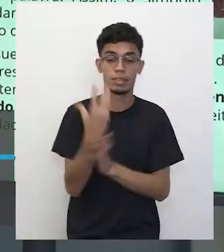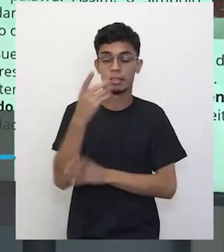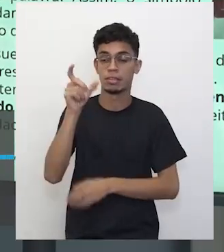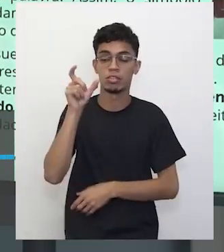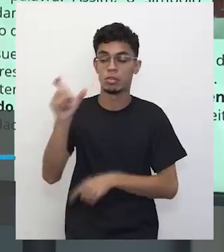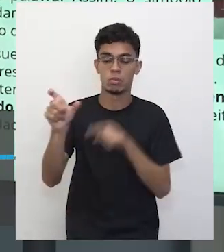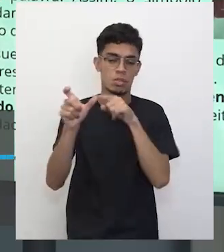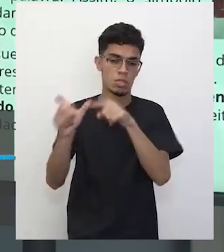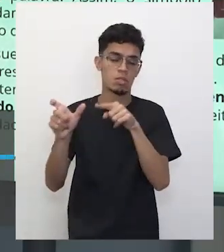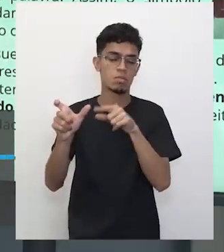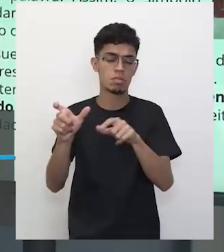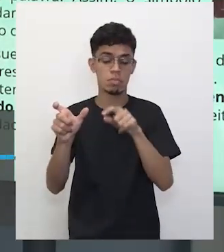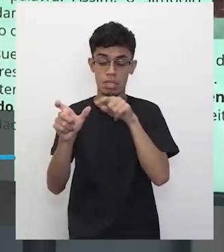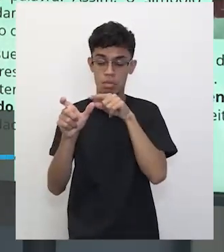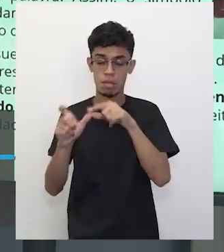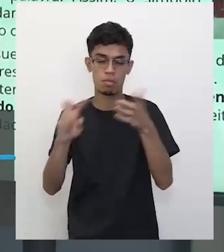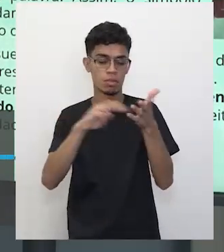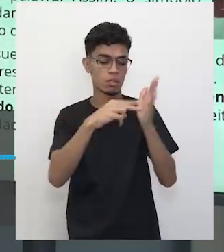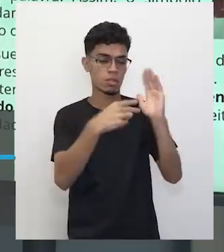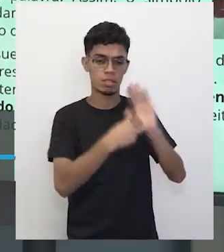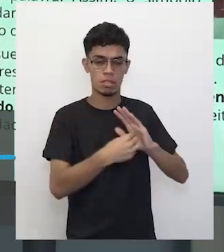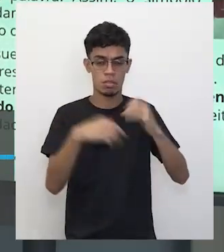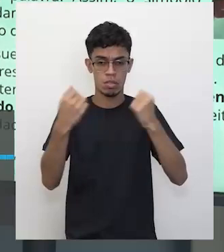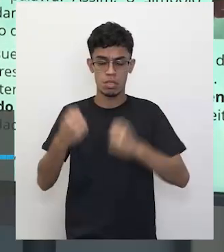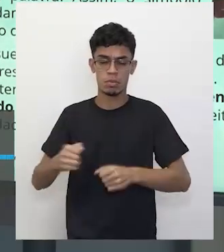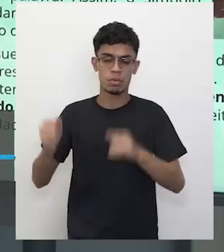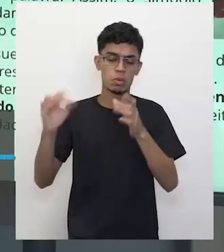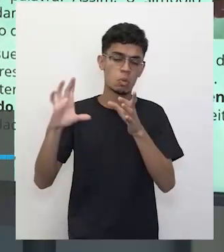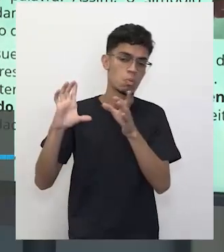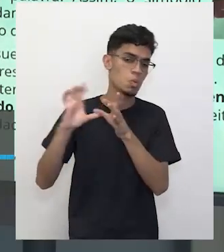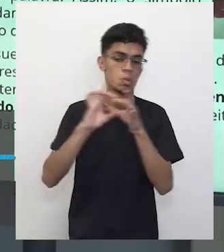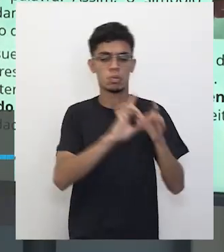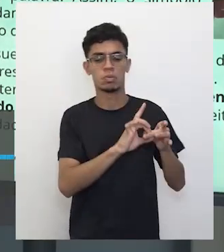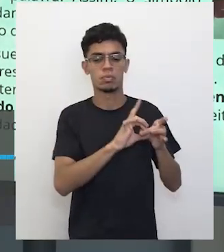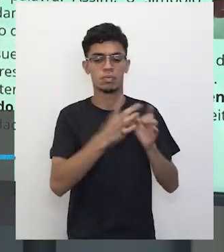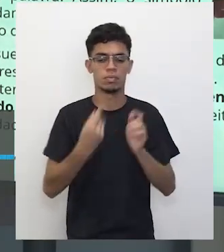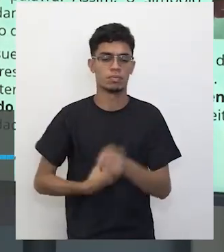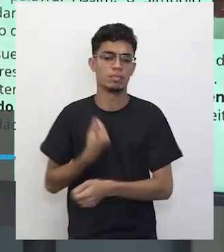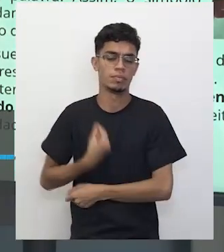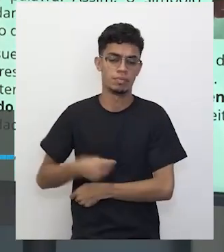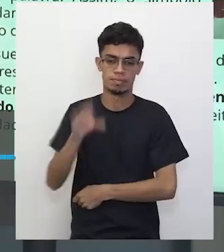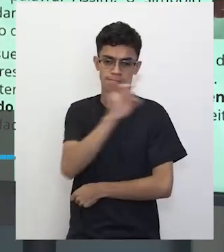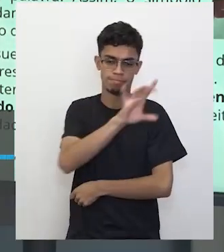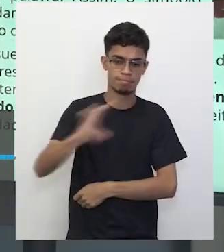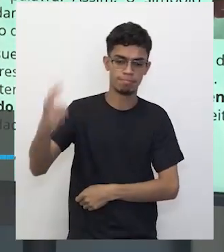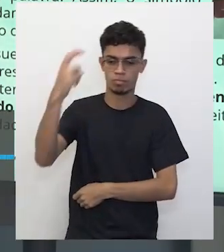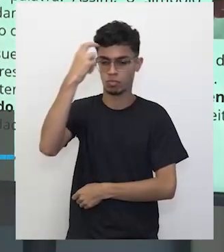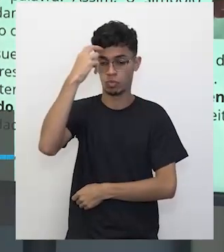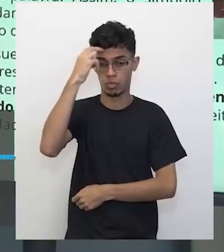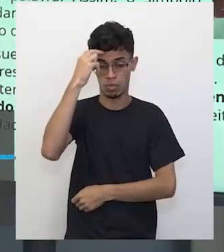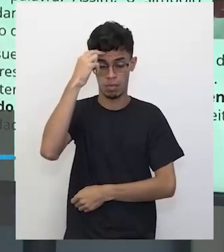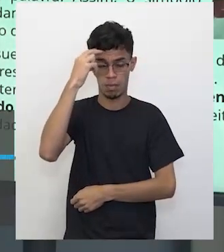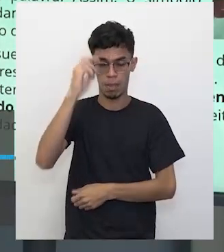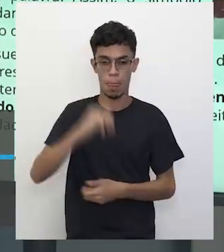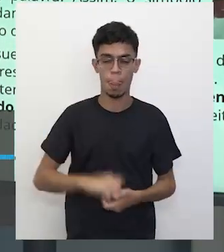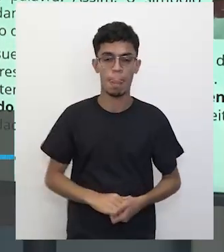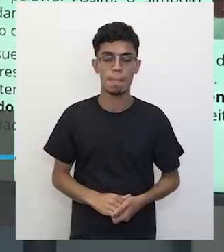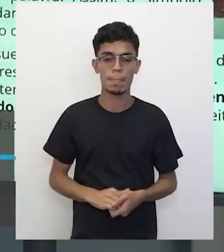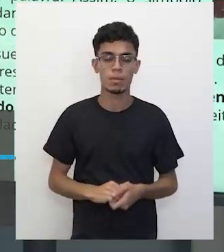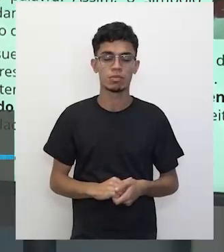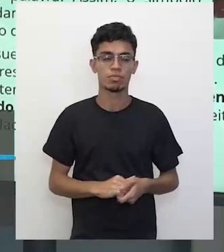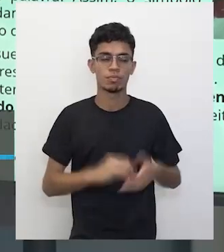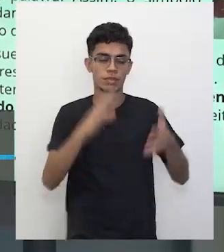significados, eles dependem do contexto cultural que nós vivemos. Então, é fundamental desnaturalizarmos